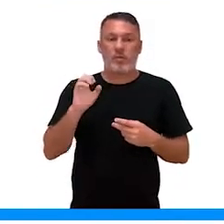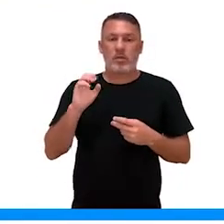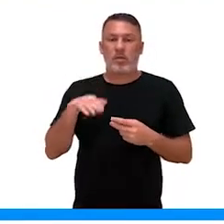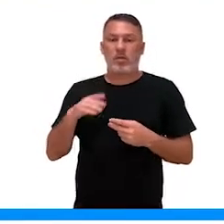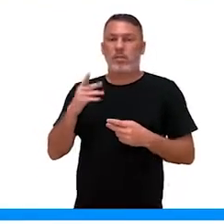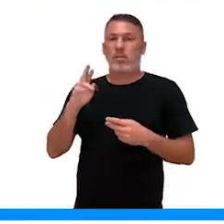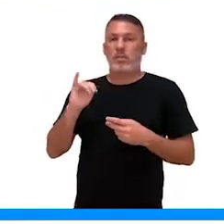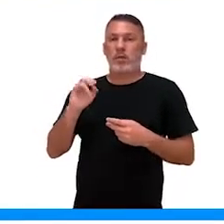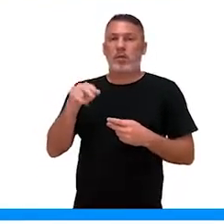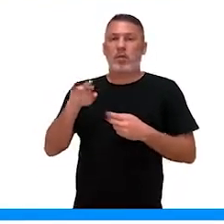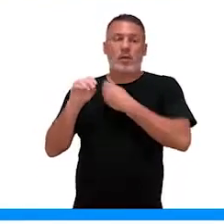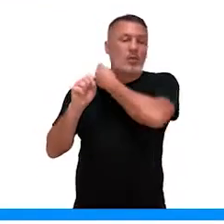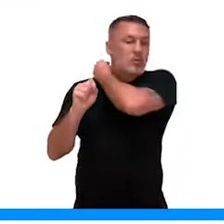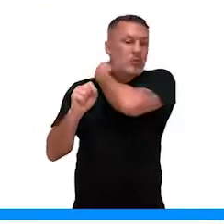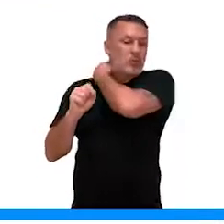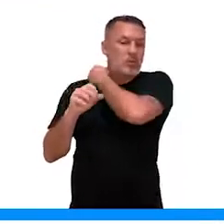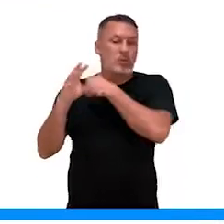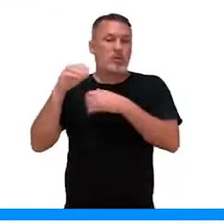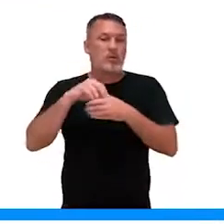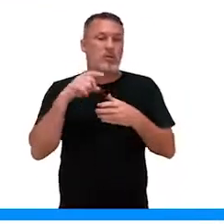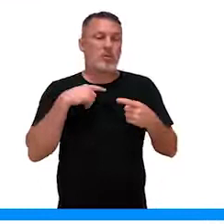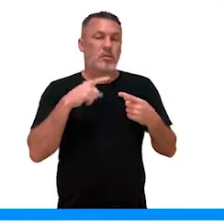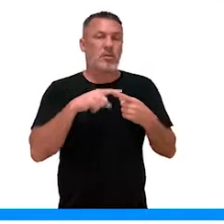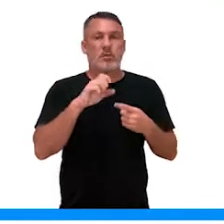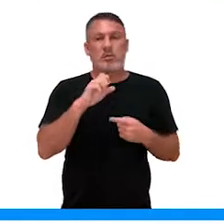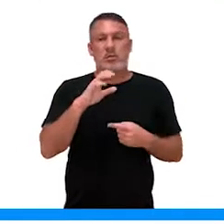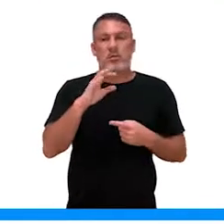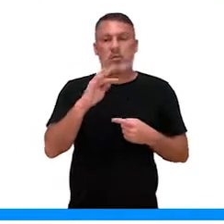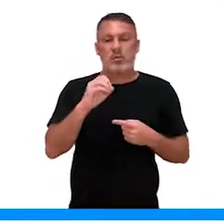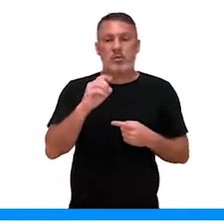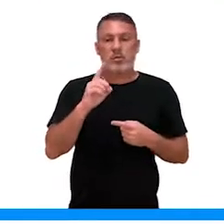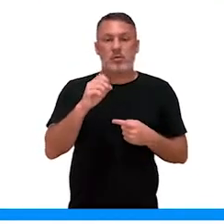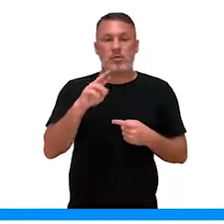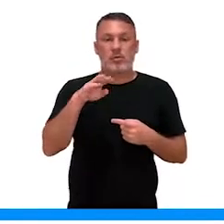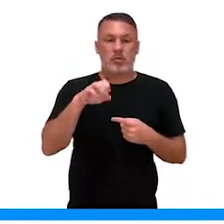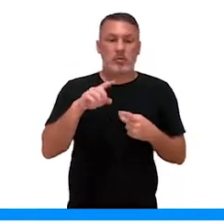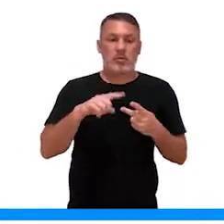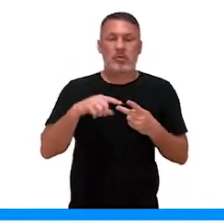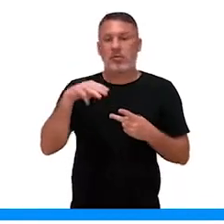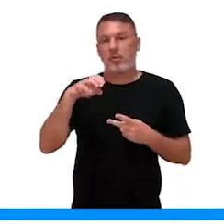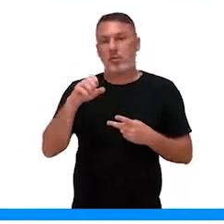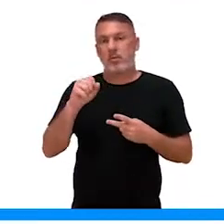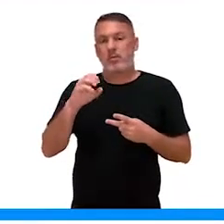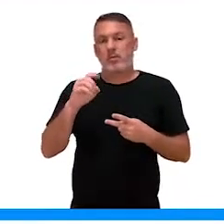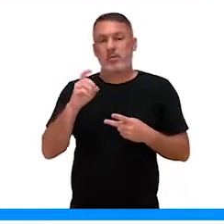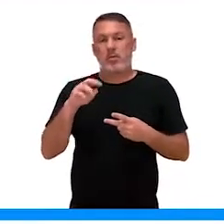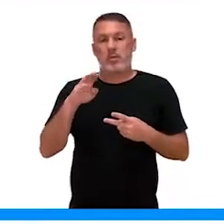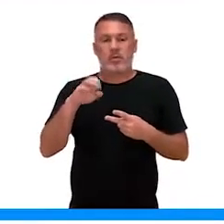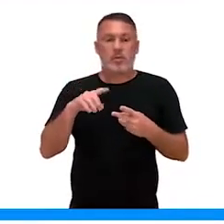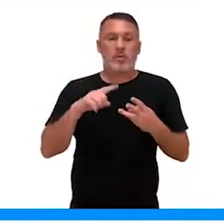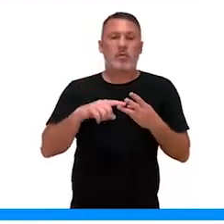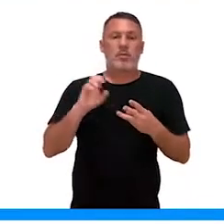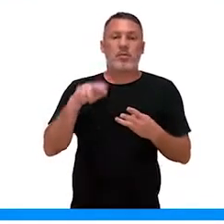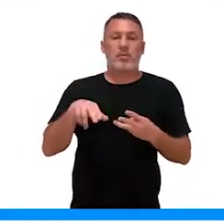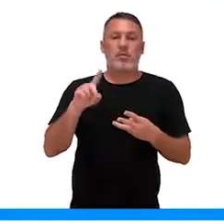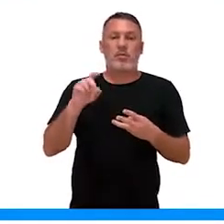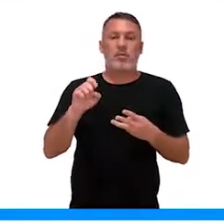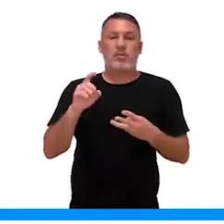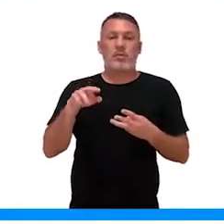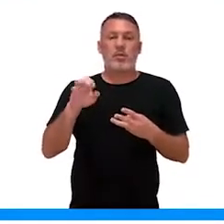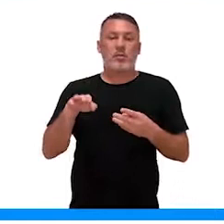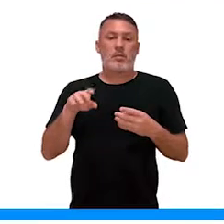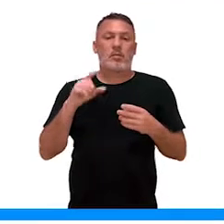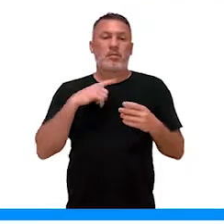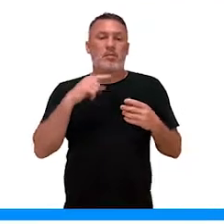a mesoderme e a endoderme, que a gente já falou sobre isso lá em zoologia, quando a gente estudou os animais. Então,